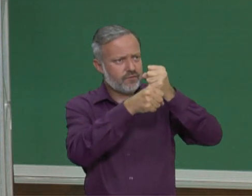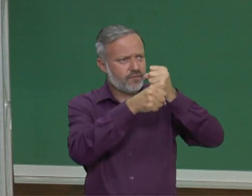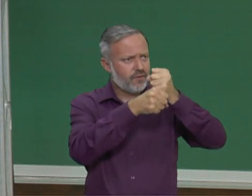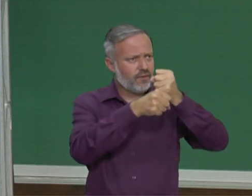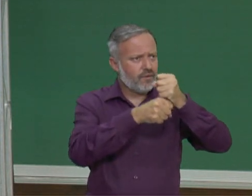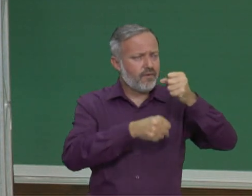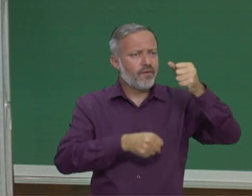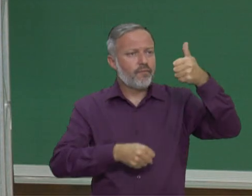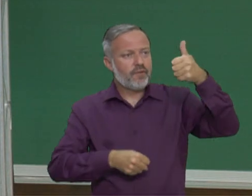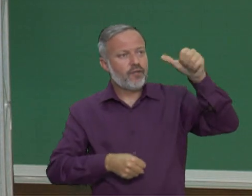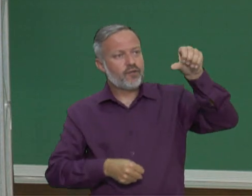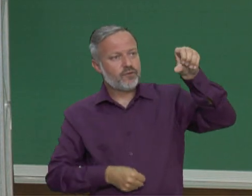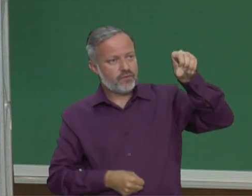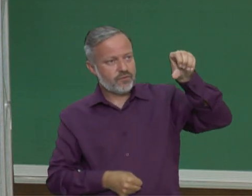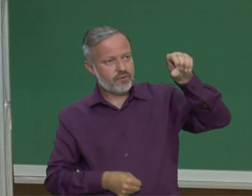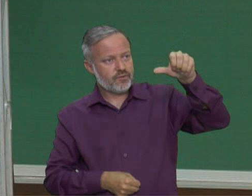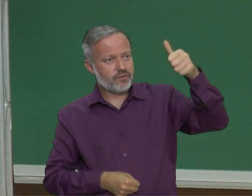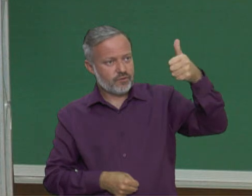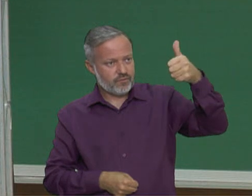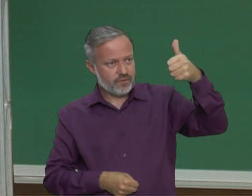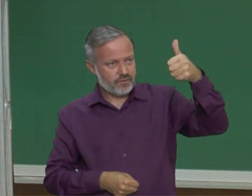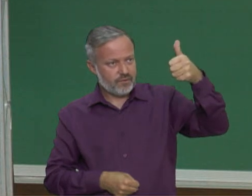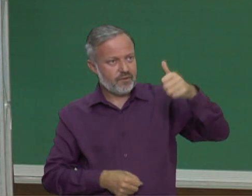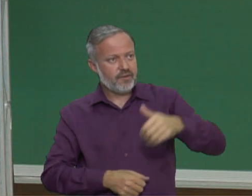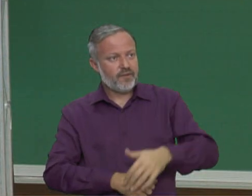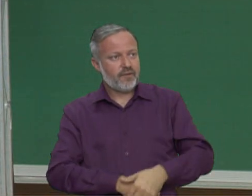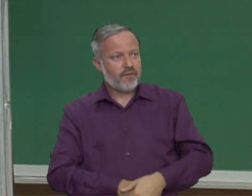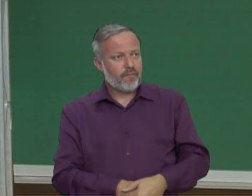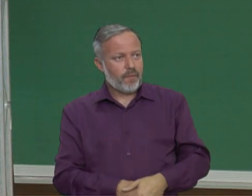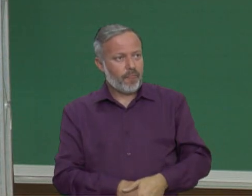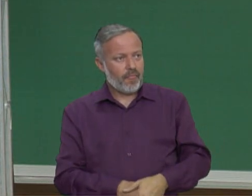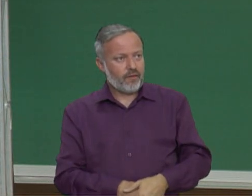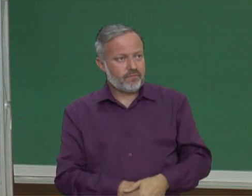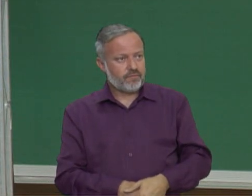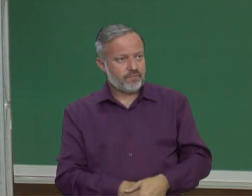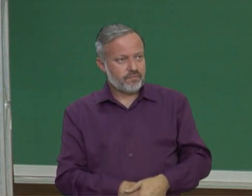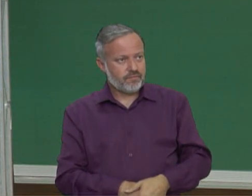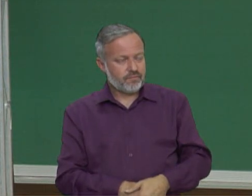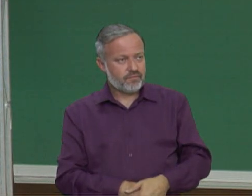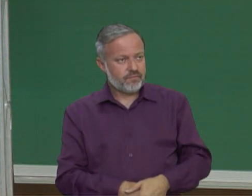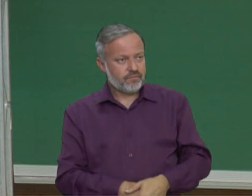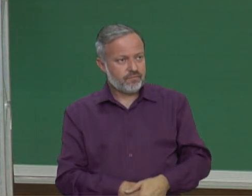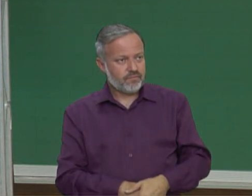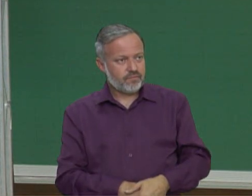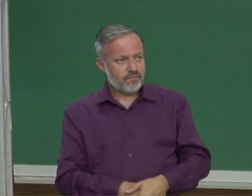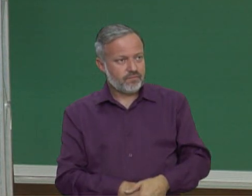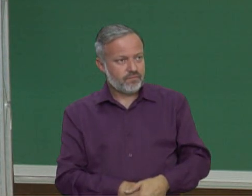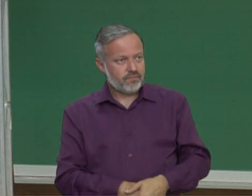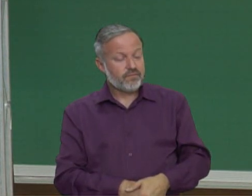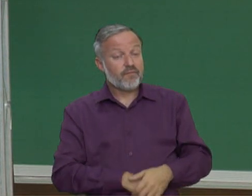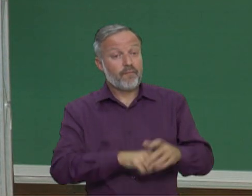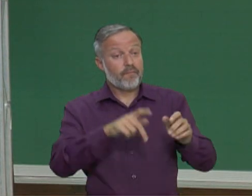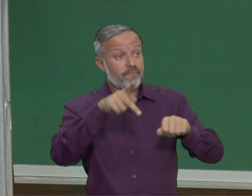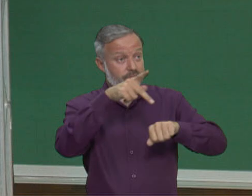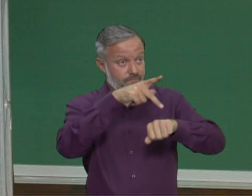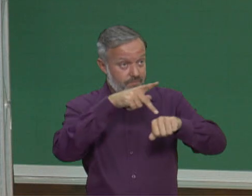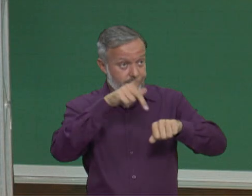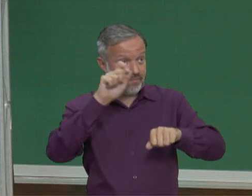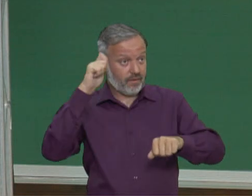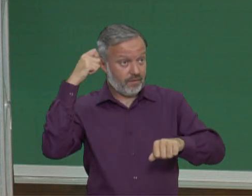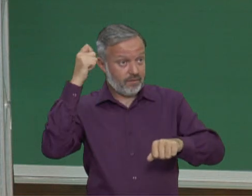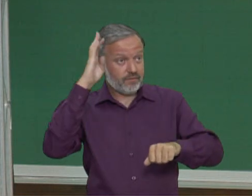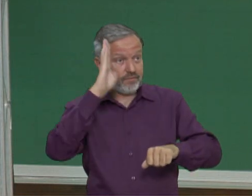tá? Pode ver que eu não coloquei o BRICS aqui, tá bom? Então, eu coloquei Mercosul, 1991, Argentina, Brasil,